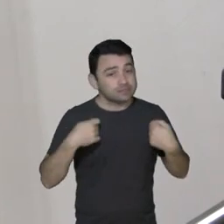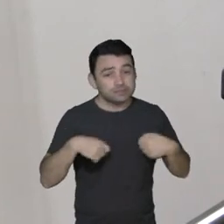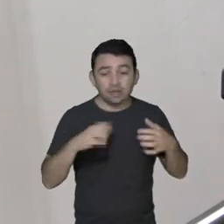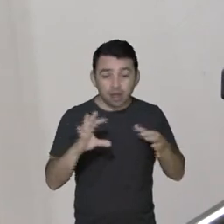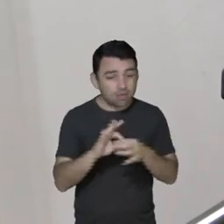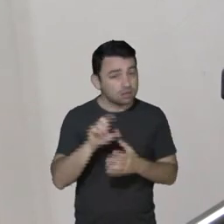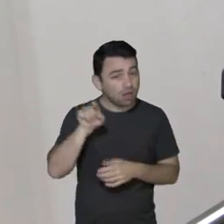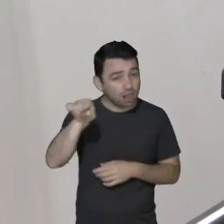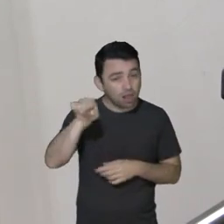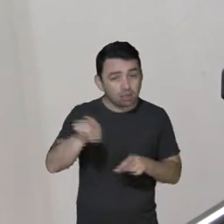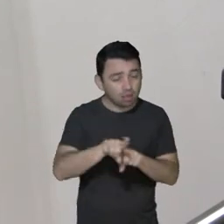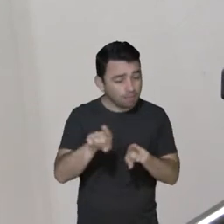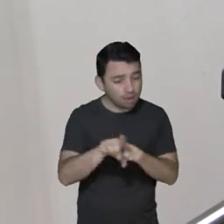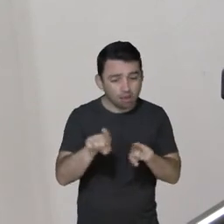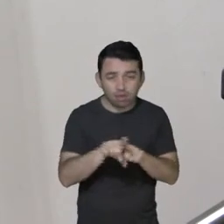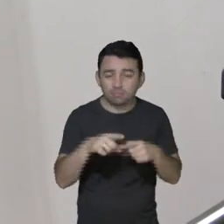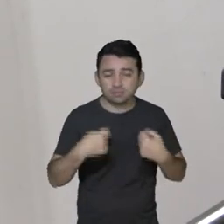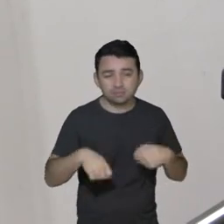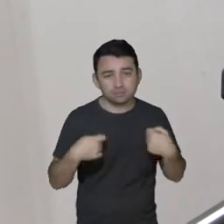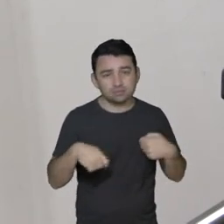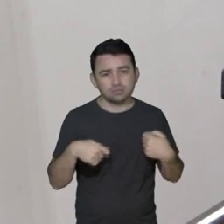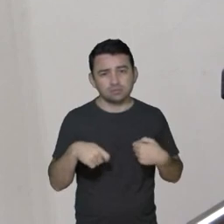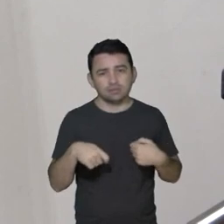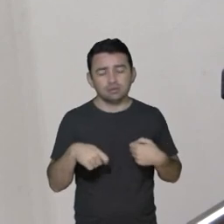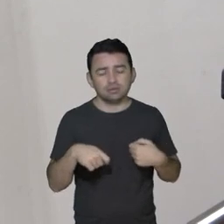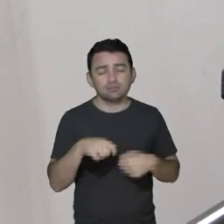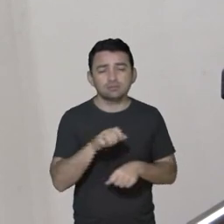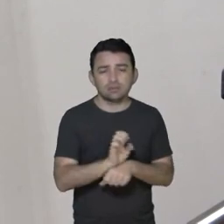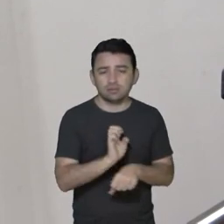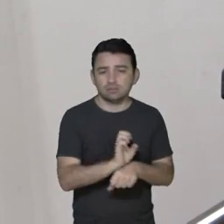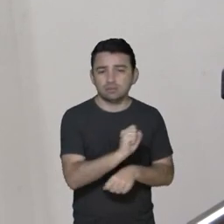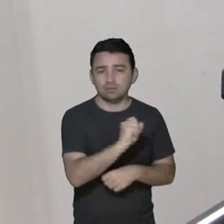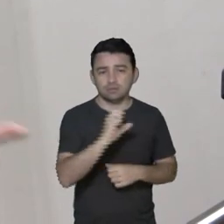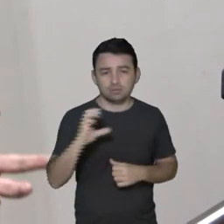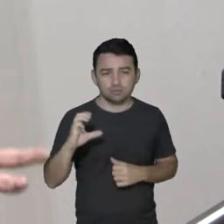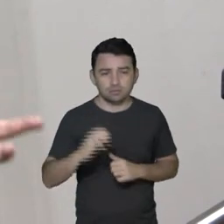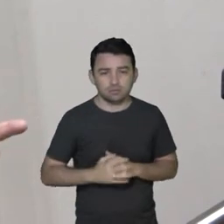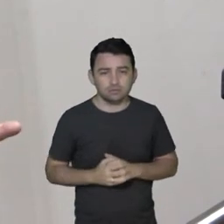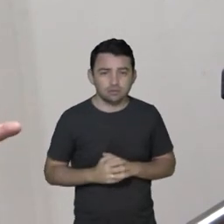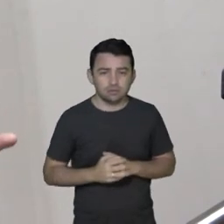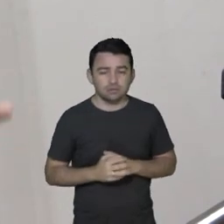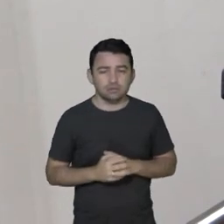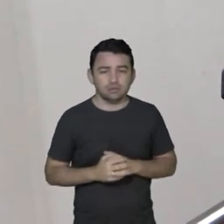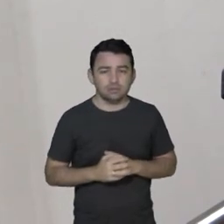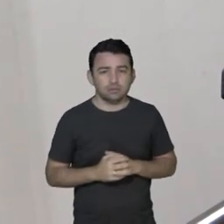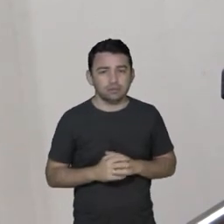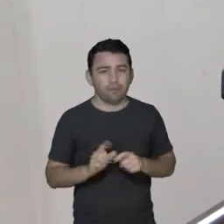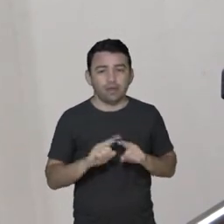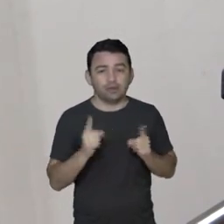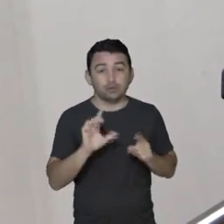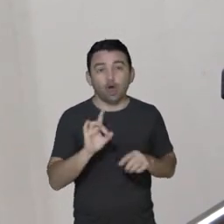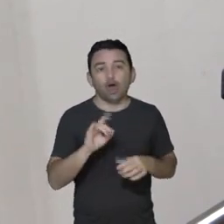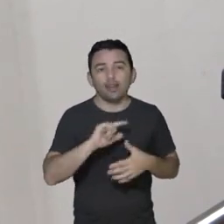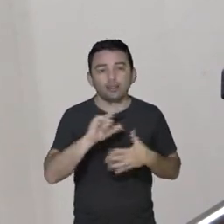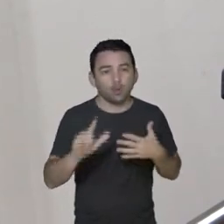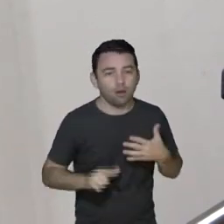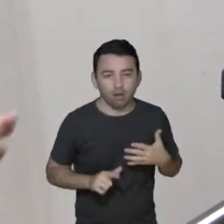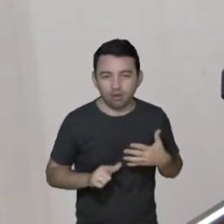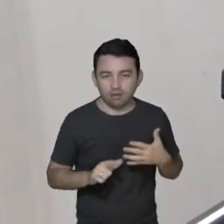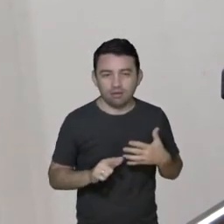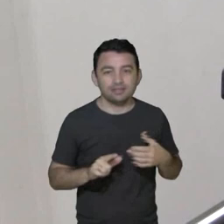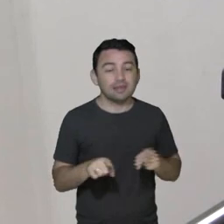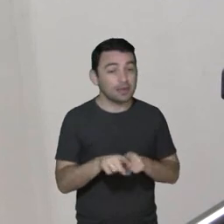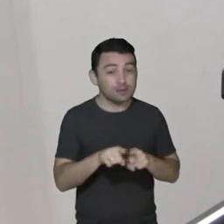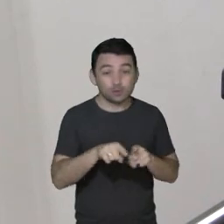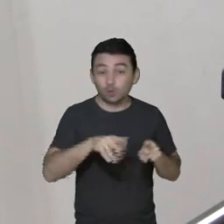para o nosso Estado de Santa Catarina Não é só para o litoral é